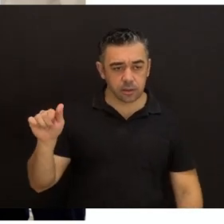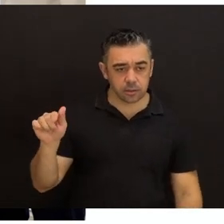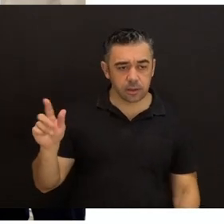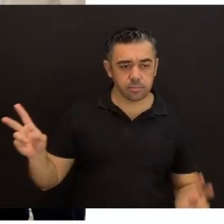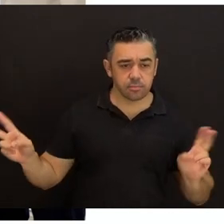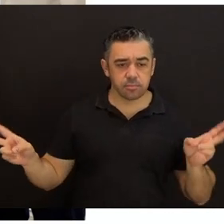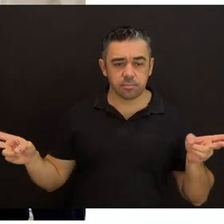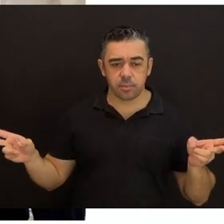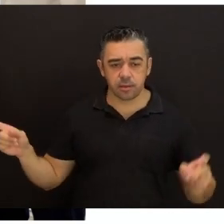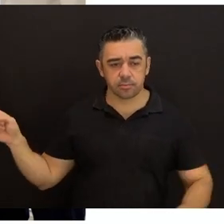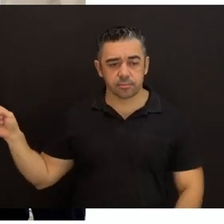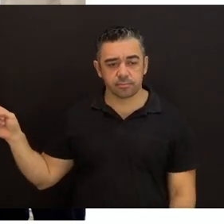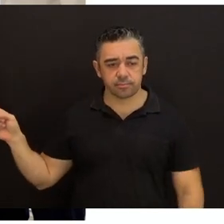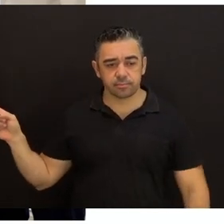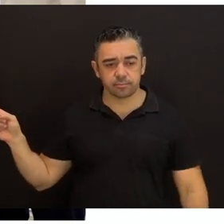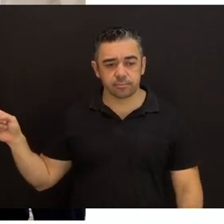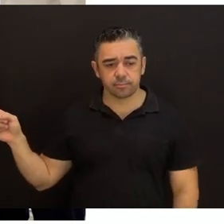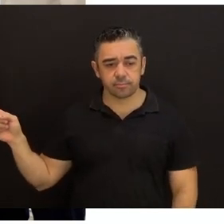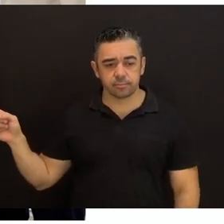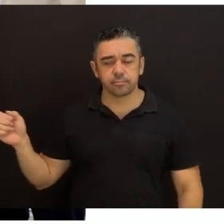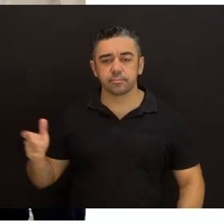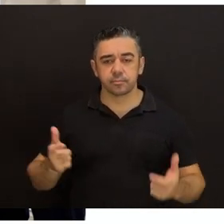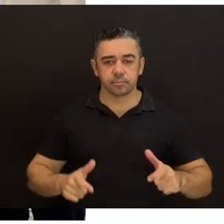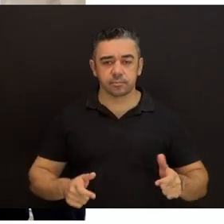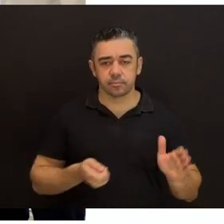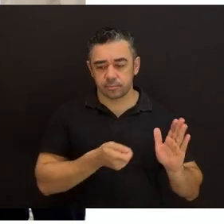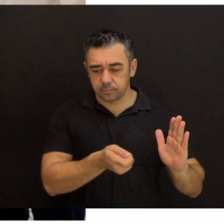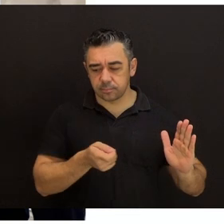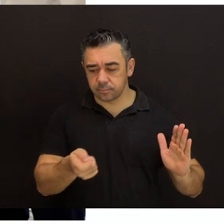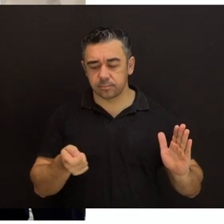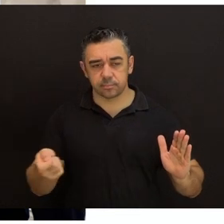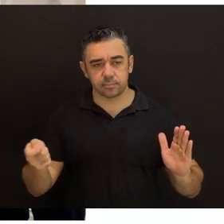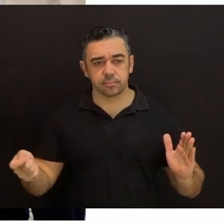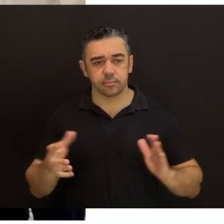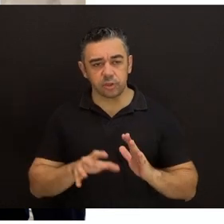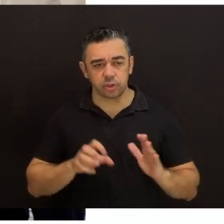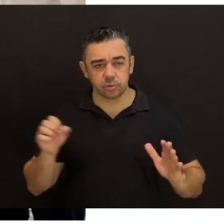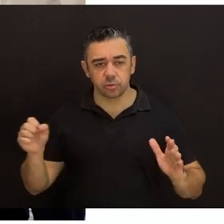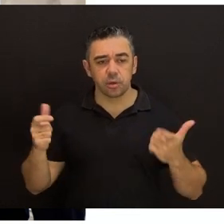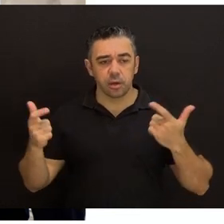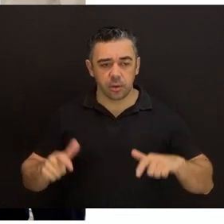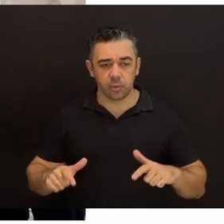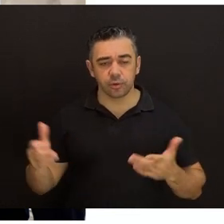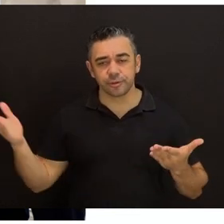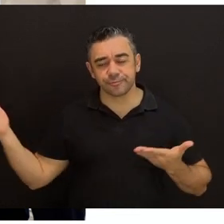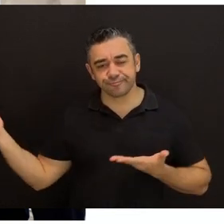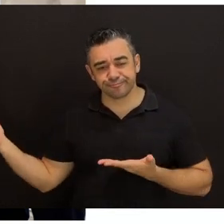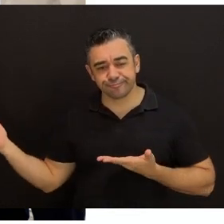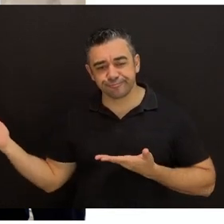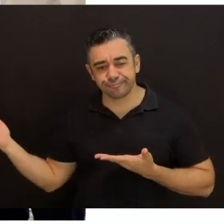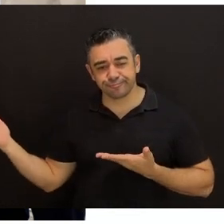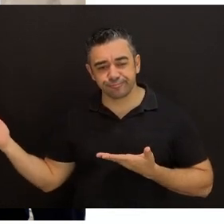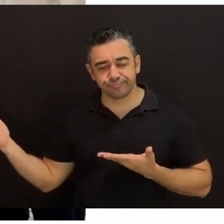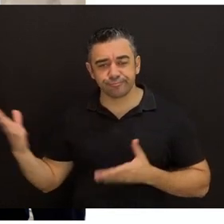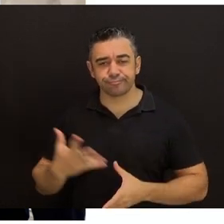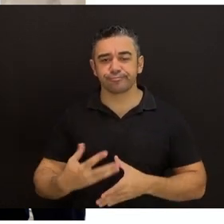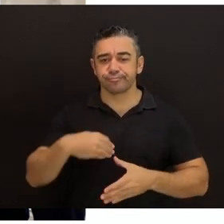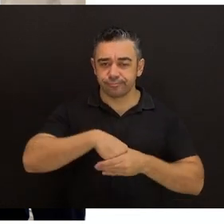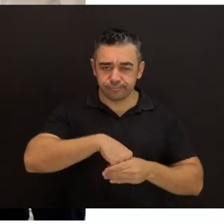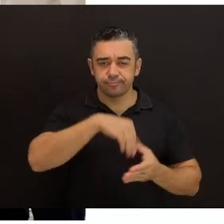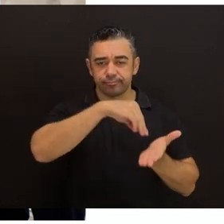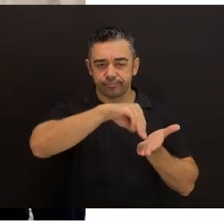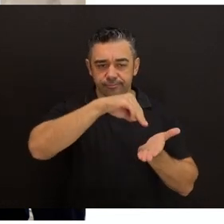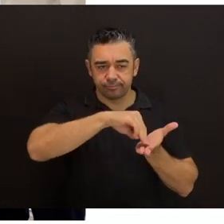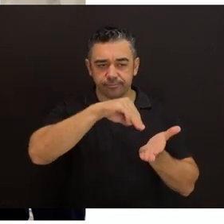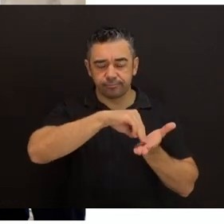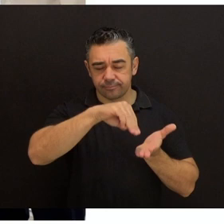depósito nós encontramos o armário da onde aquelas gavetas saíram e aonde elas deveriam estar lá dentro da Secretaria Municipal de